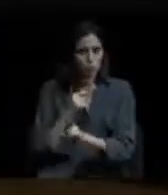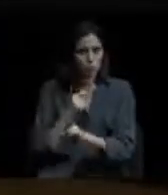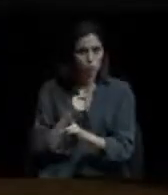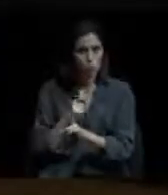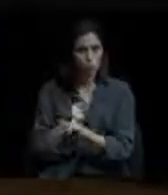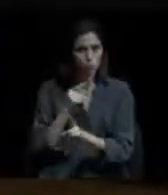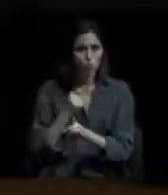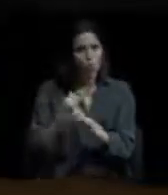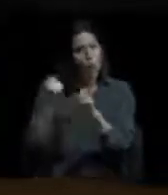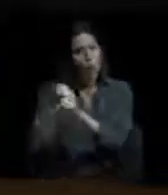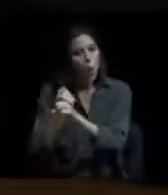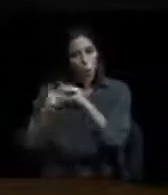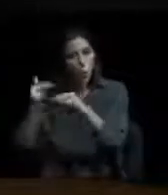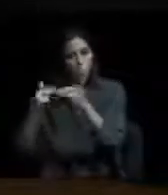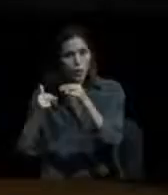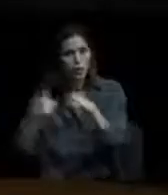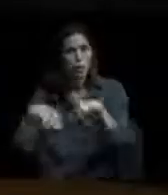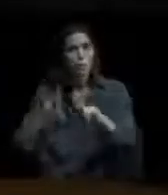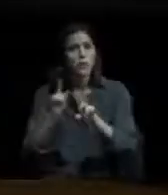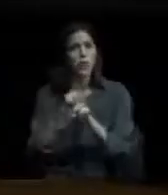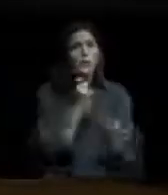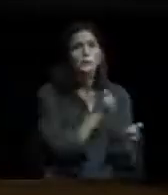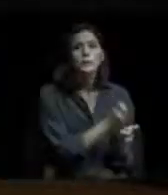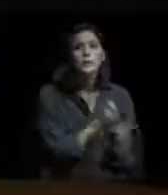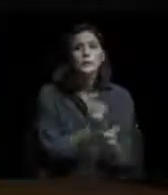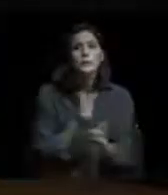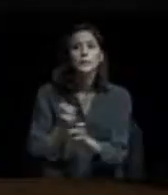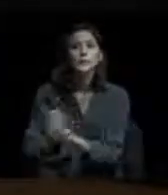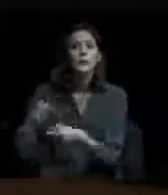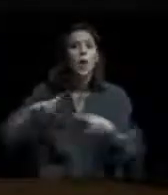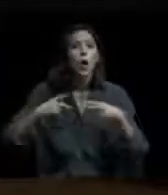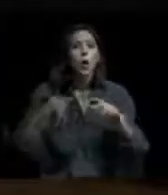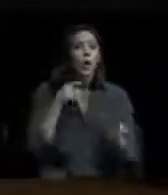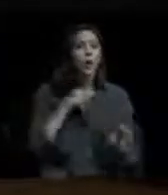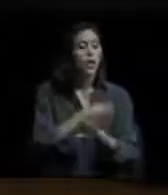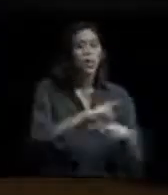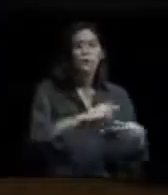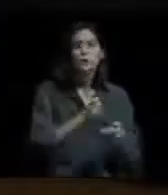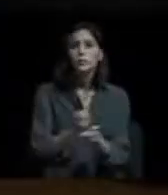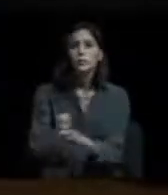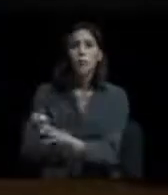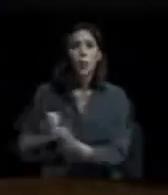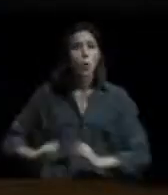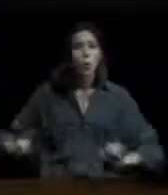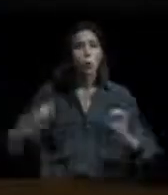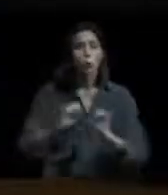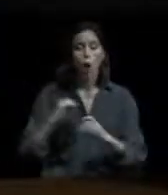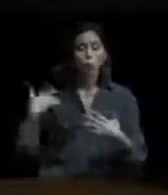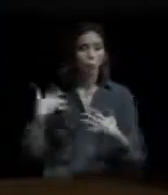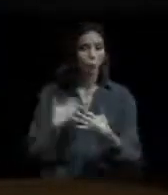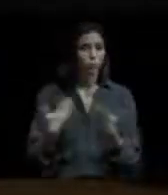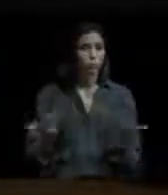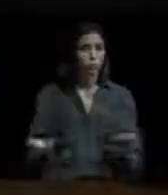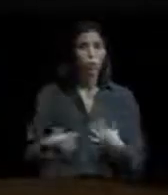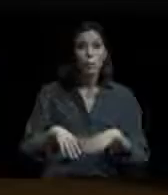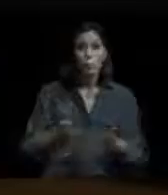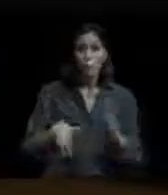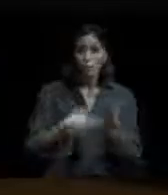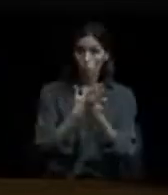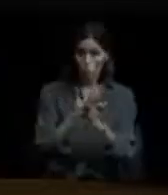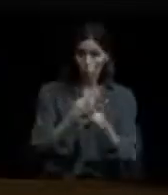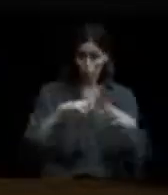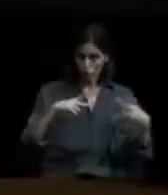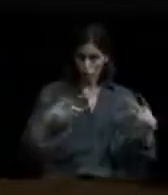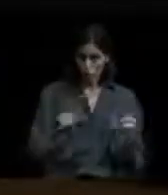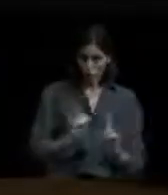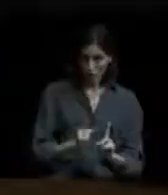executa essas mesmas obras, mas sem qualquer fiscalização autárquica direta e prévia. A proposta de excluir as decisões dos órgãos